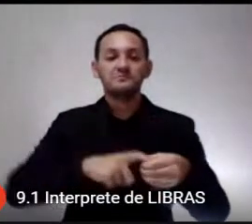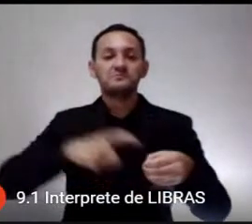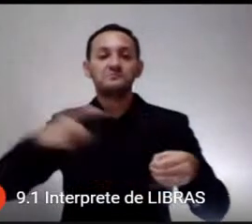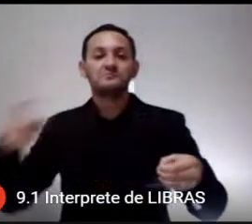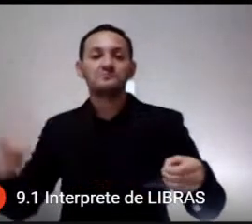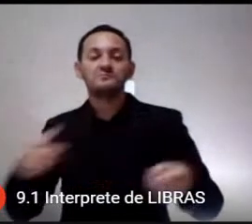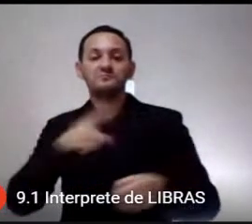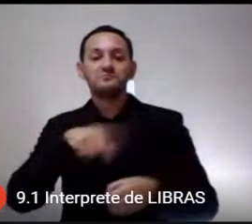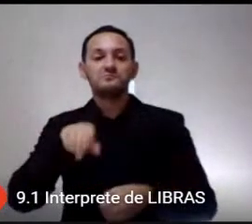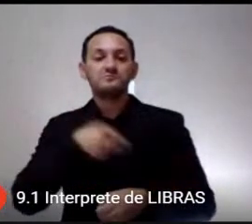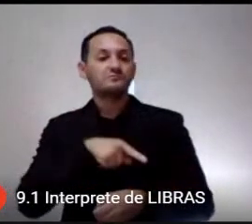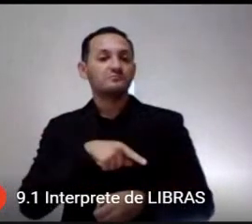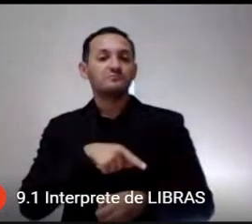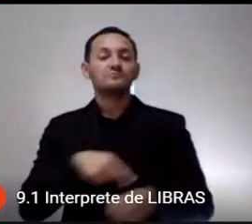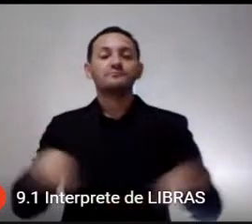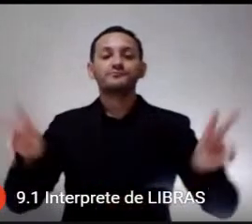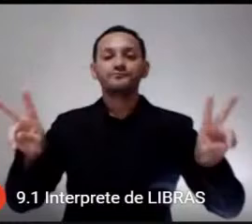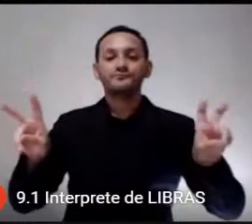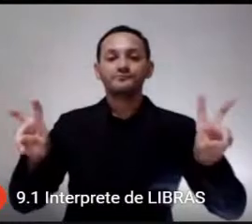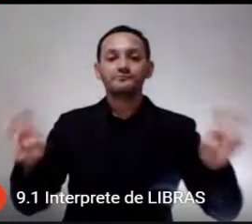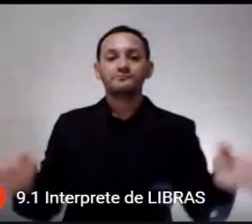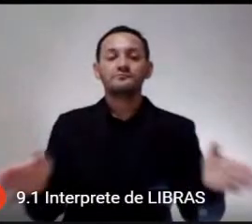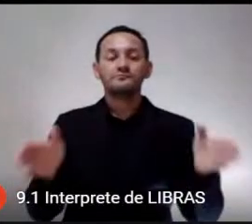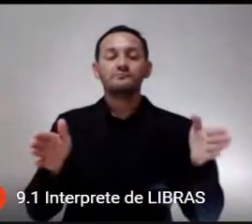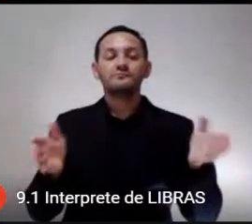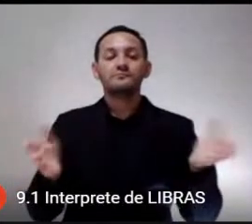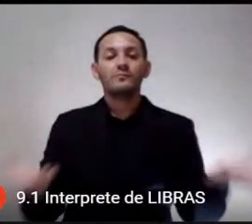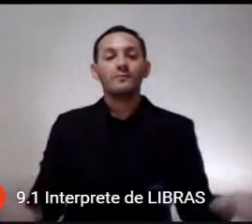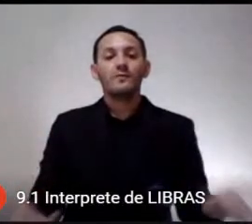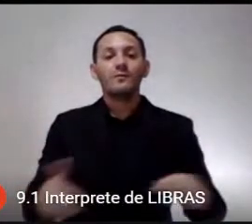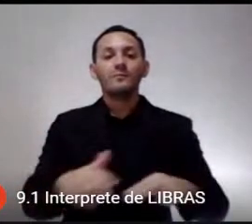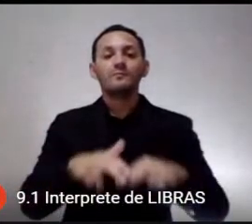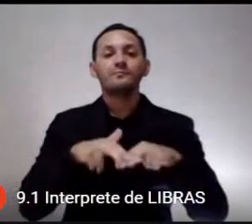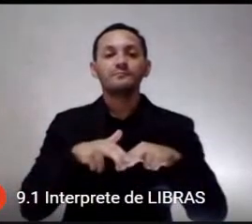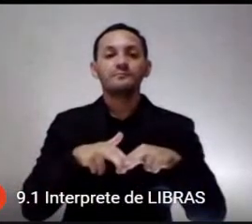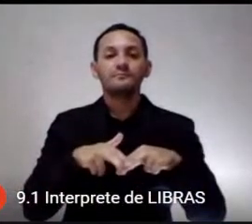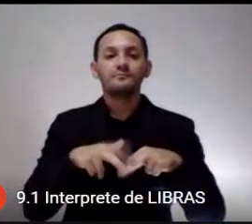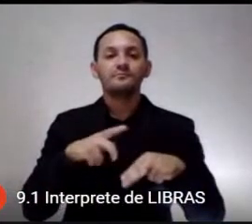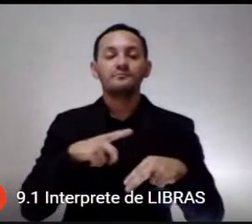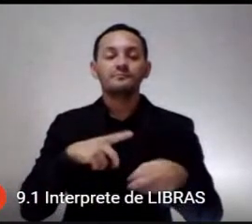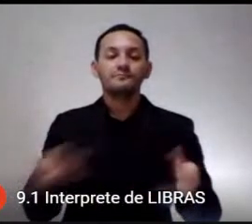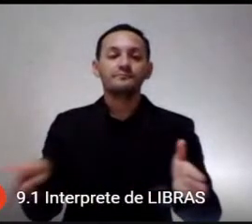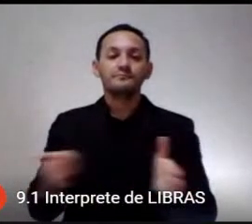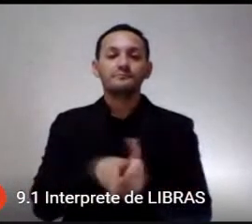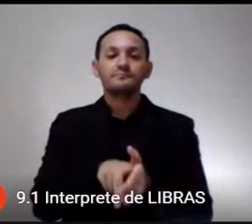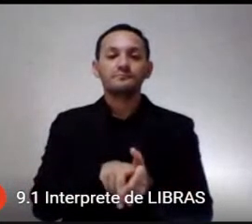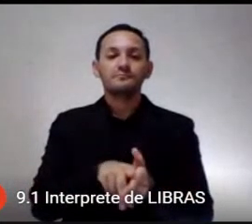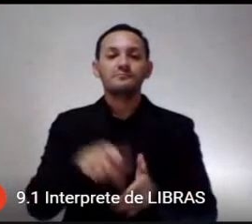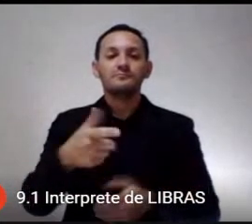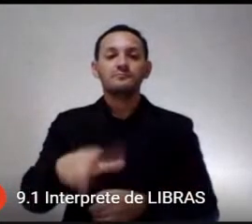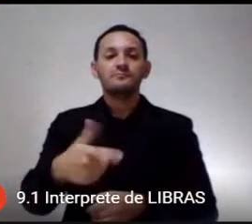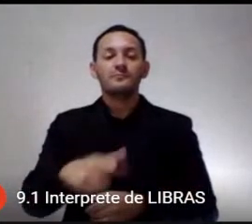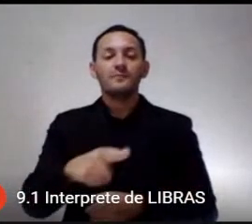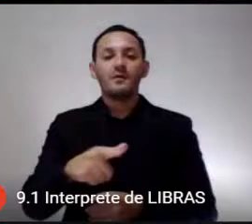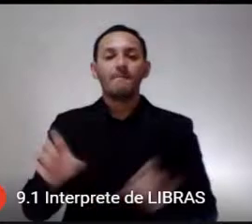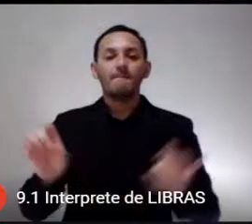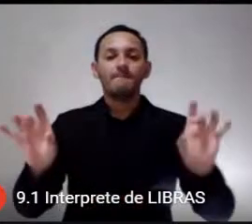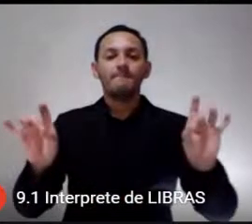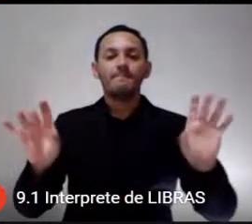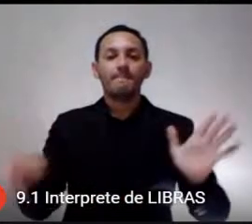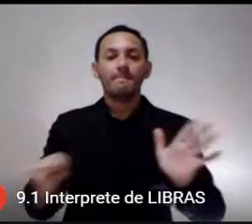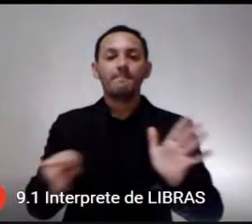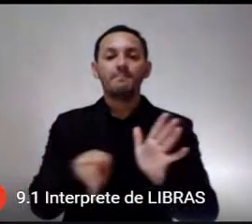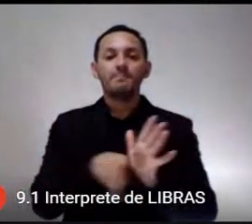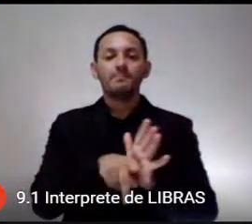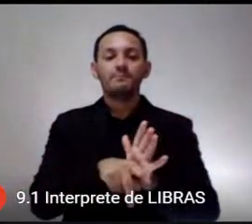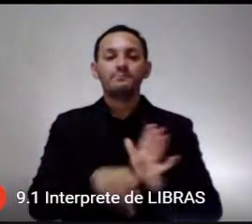fecho aspas. Assim, o cumprimento do requisito da filiação partidária não depende exclusivamente do registro